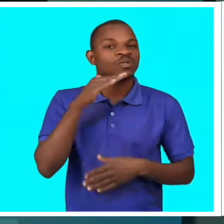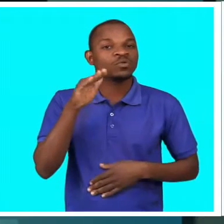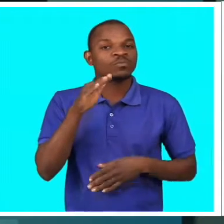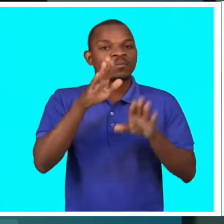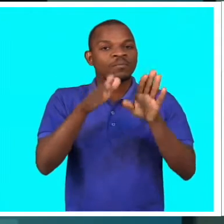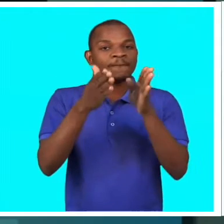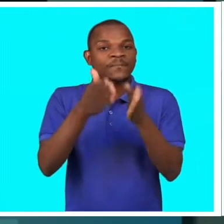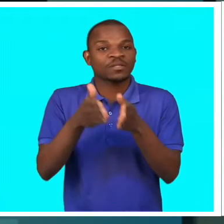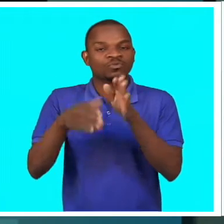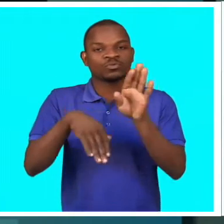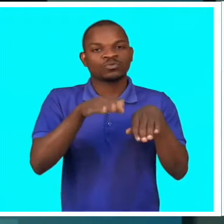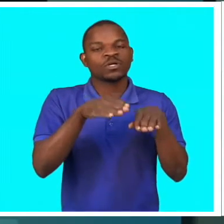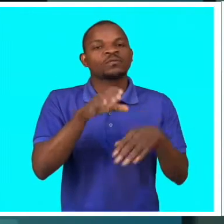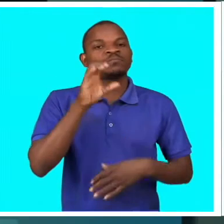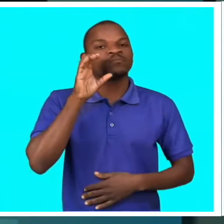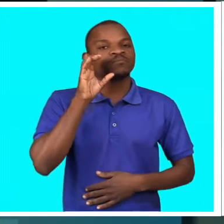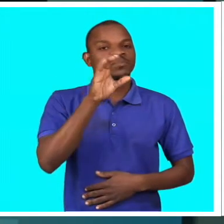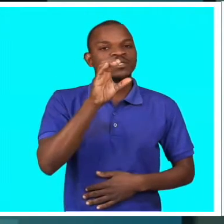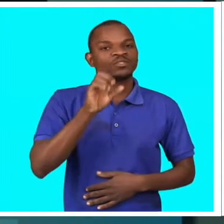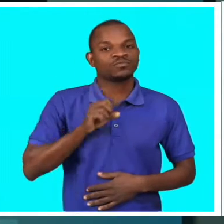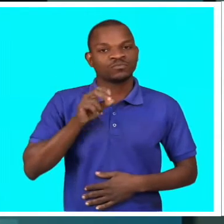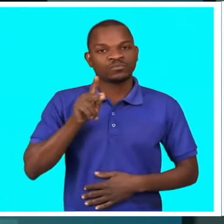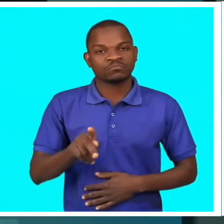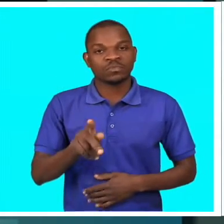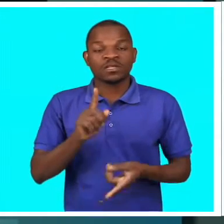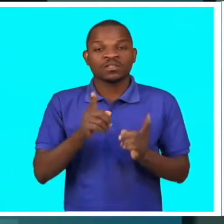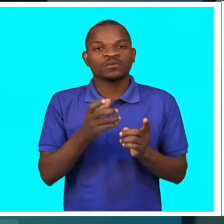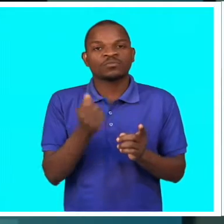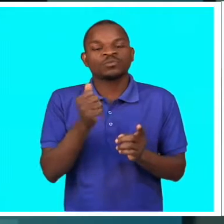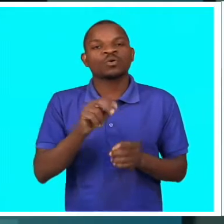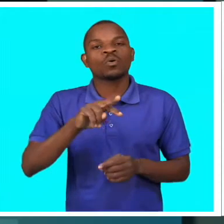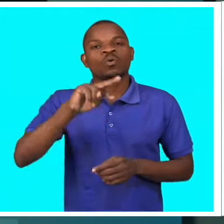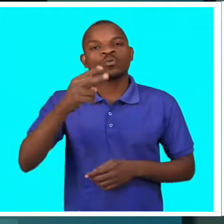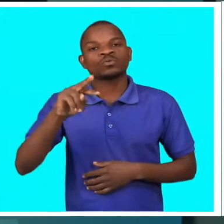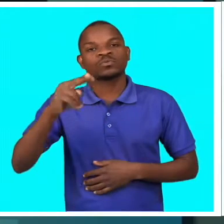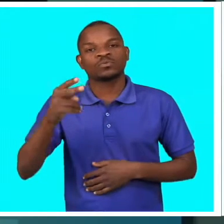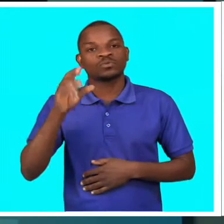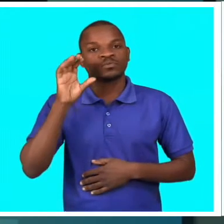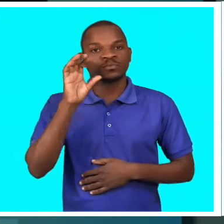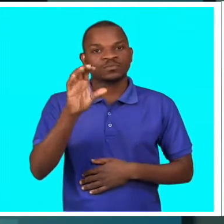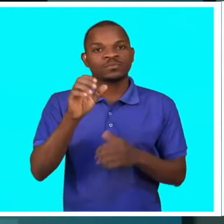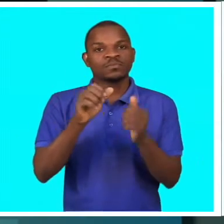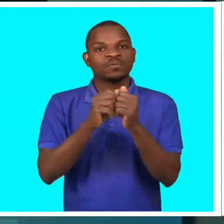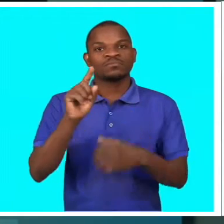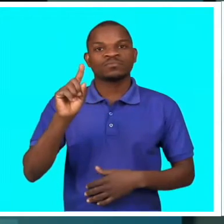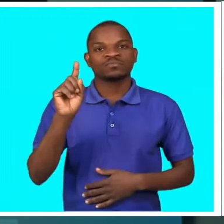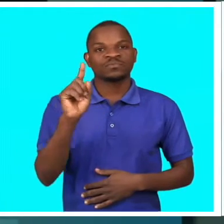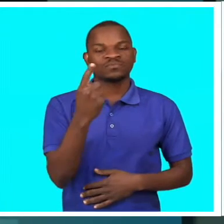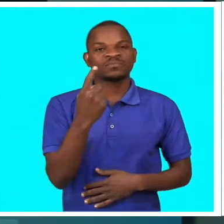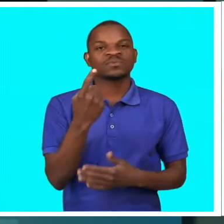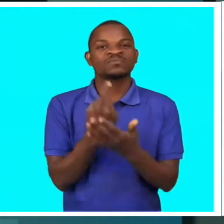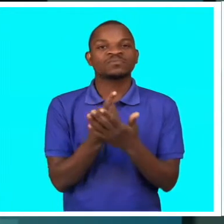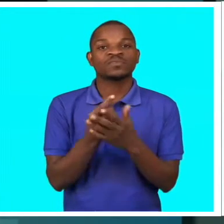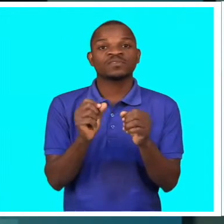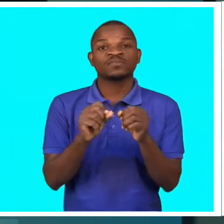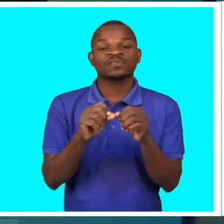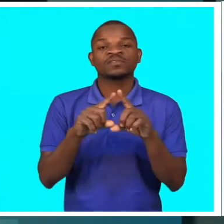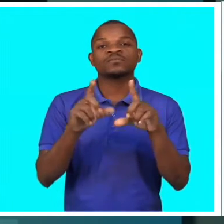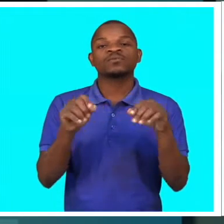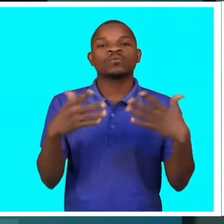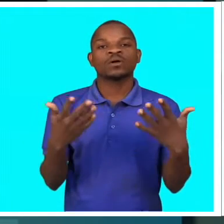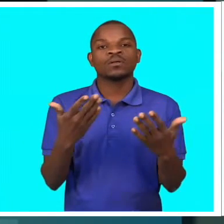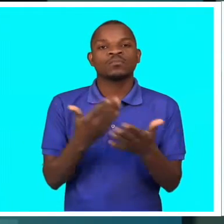mercado português. Eu acho que dali talvez poderemos dar alguns saltos, mas primeiro é preciso ter, porque se formos